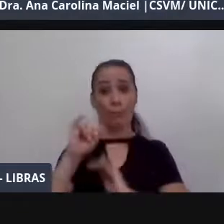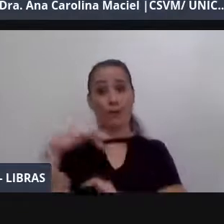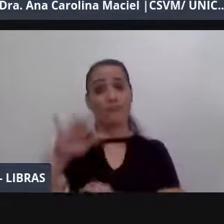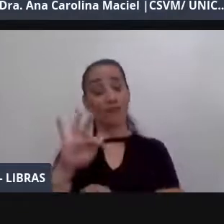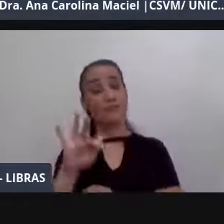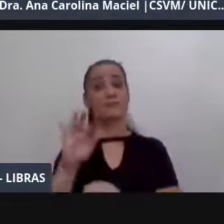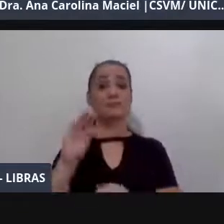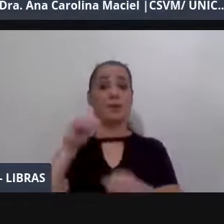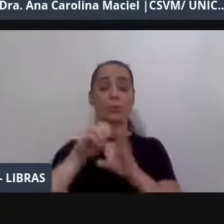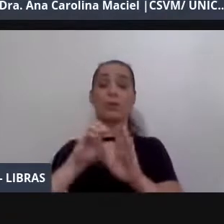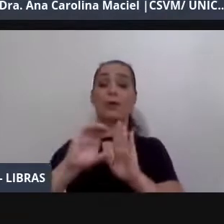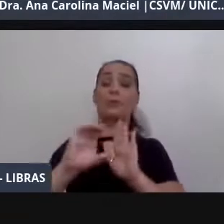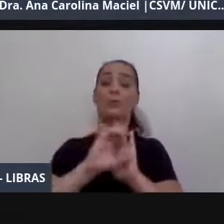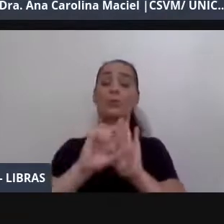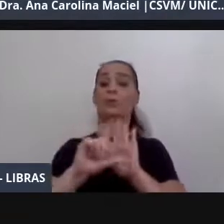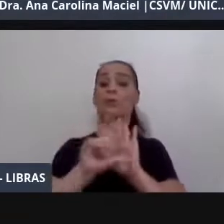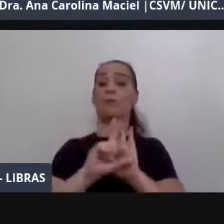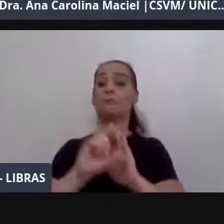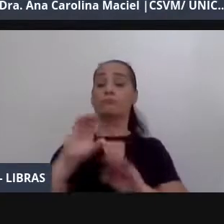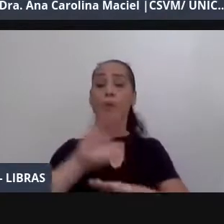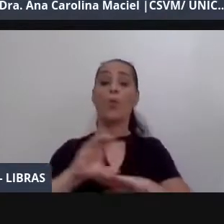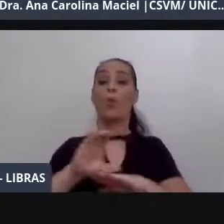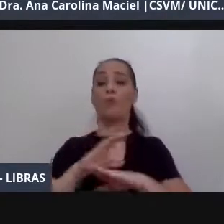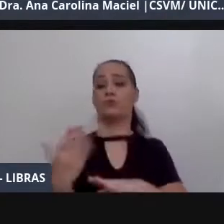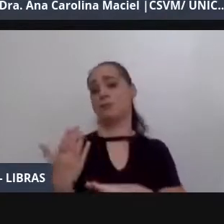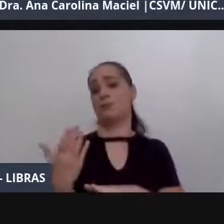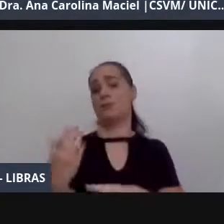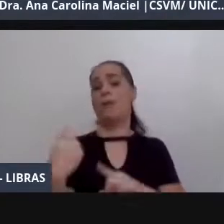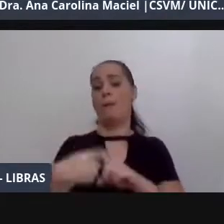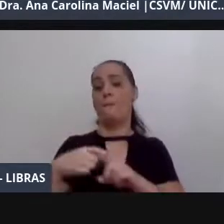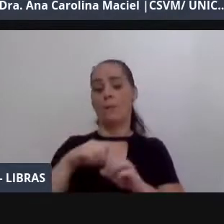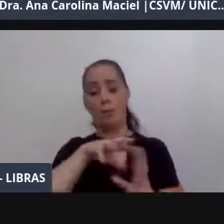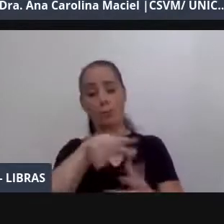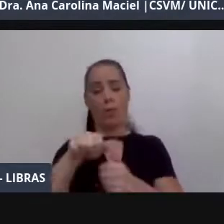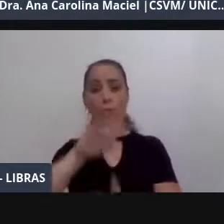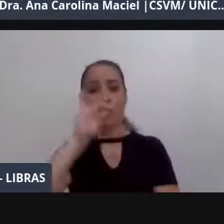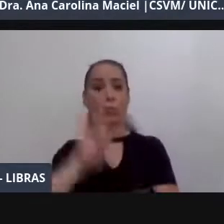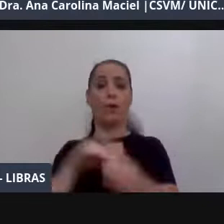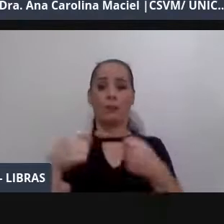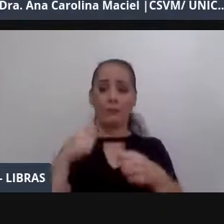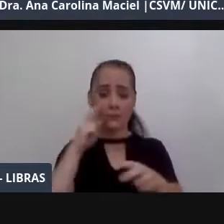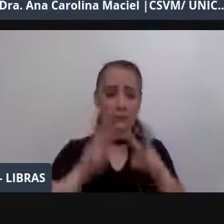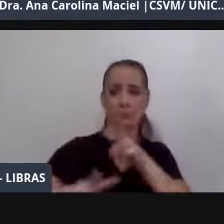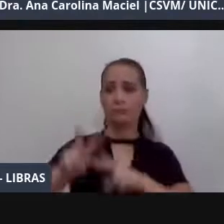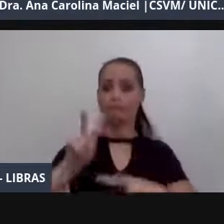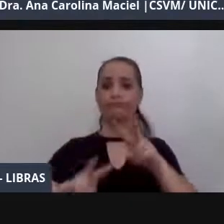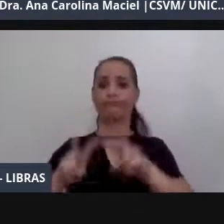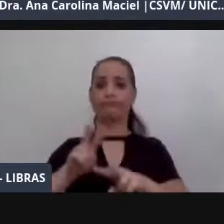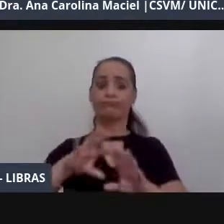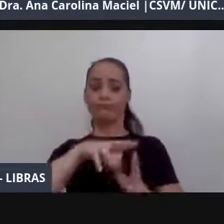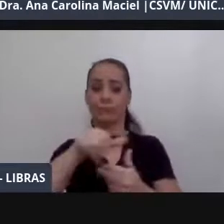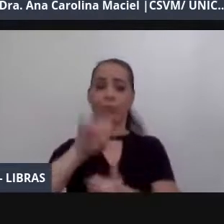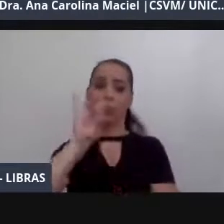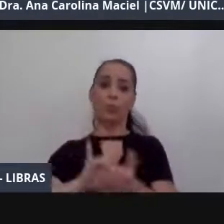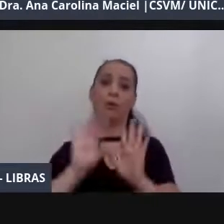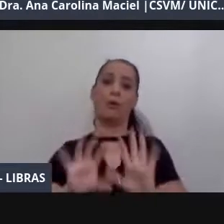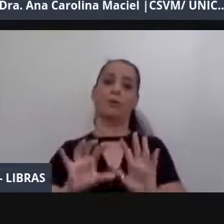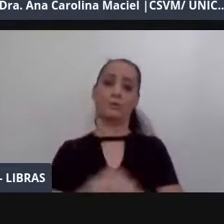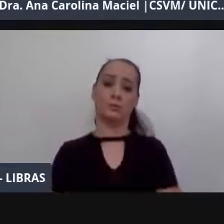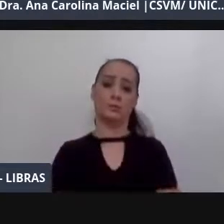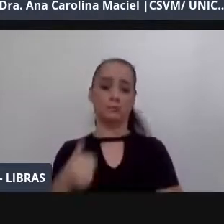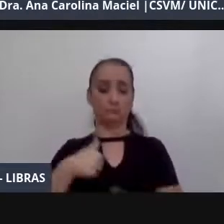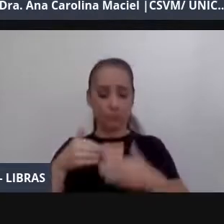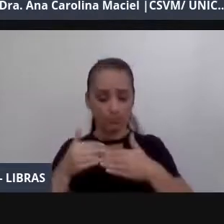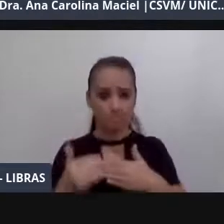Constituição. Esse é o mundo real. A nossa gente tem que olhar o mundo real. E o mundo real é esse. Eu vou em frente.